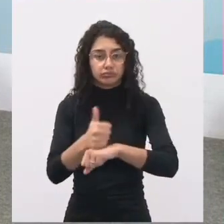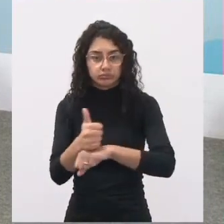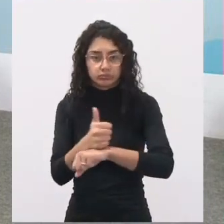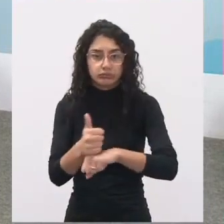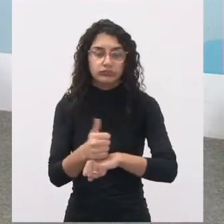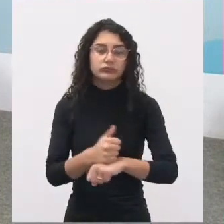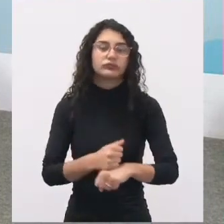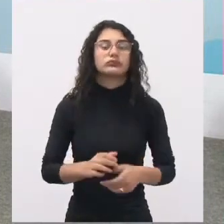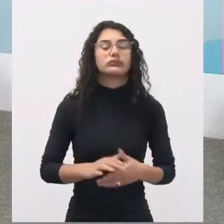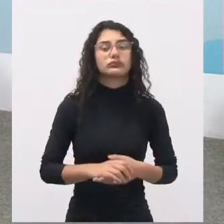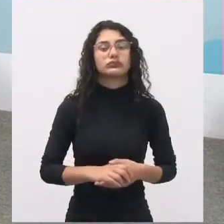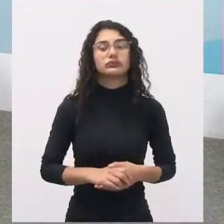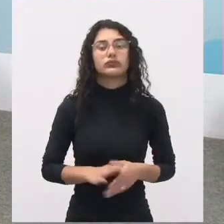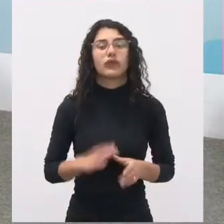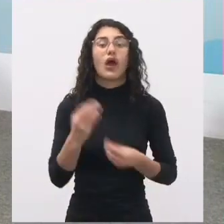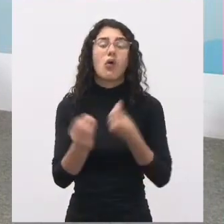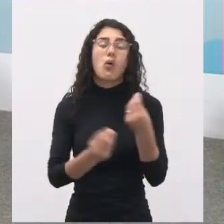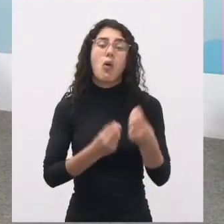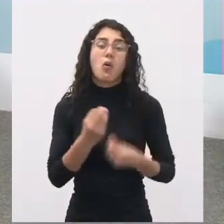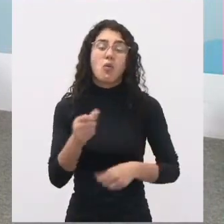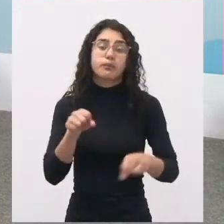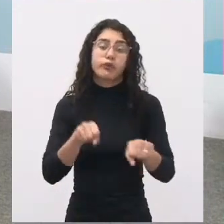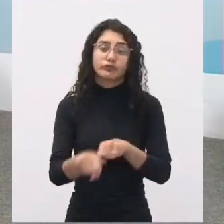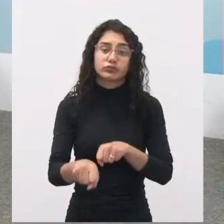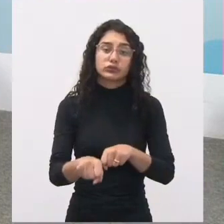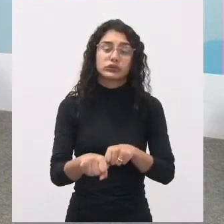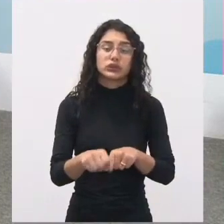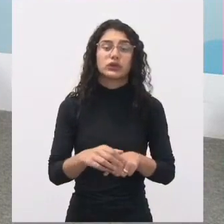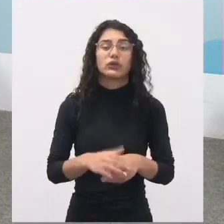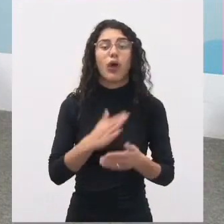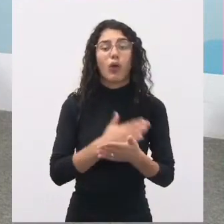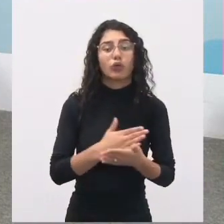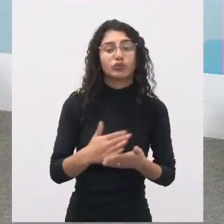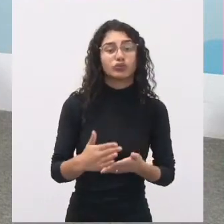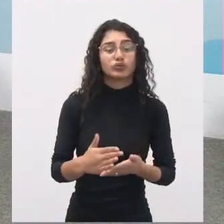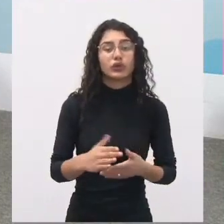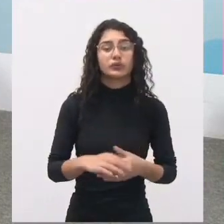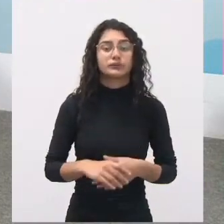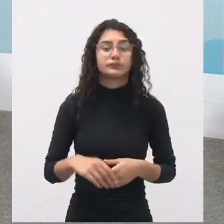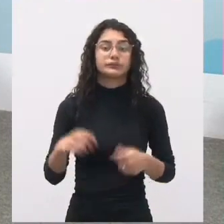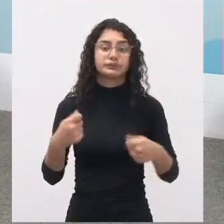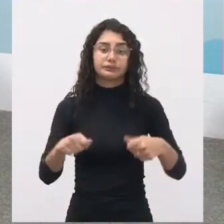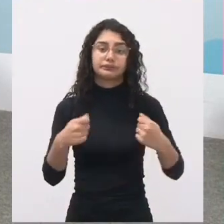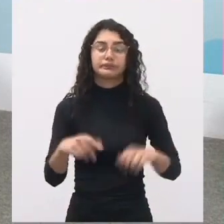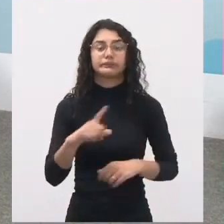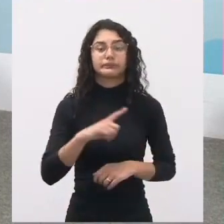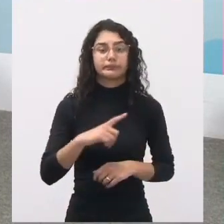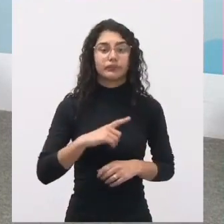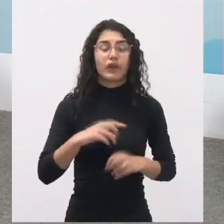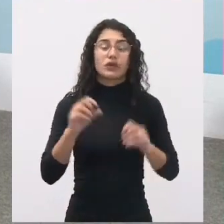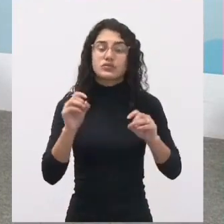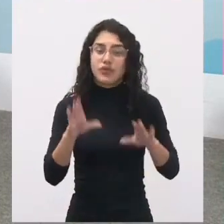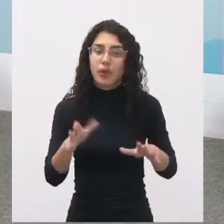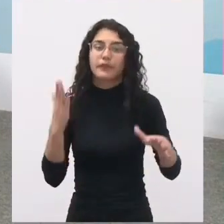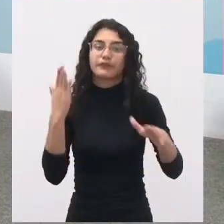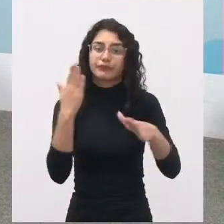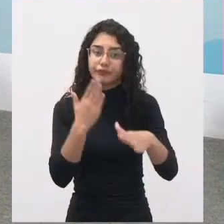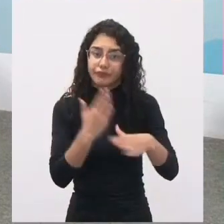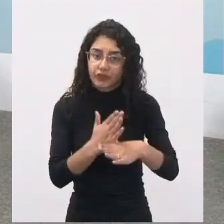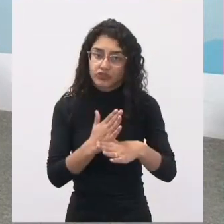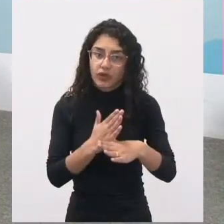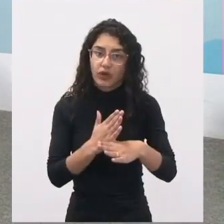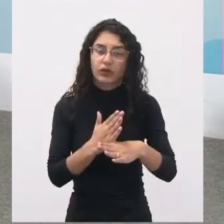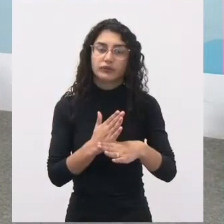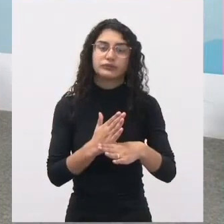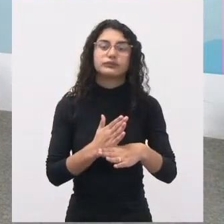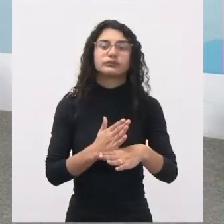dentro do seu papel, como que essa formação continuada tem que acontecer. Só para a gente fechar essa parte da educação integral, né, para ficar